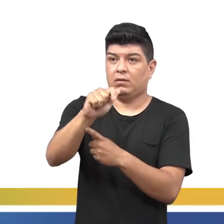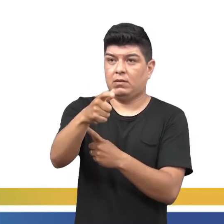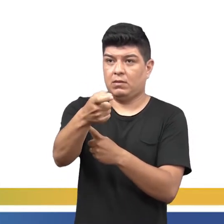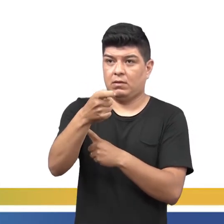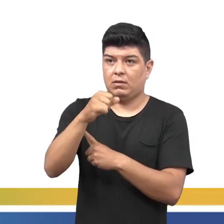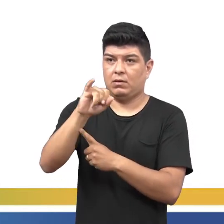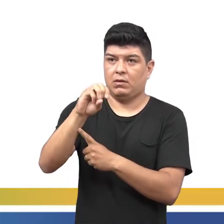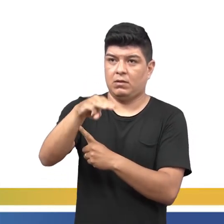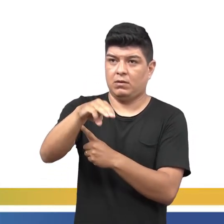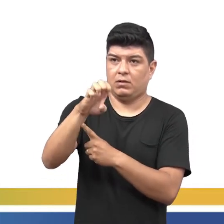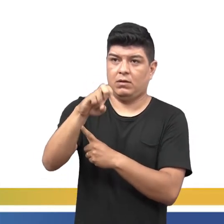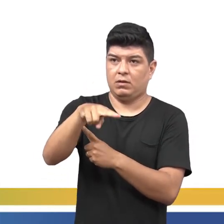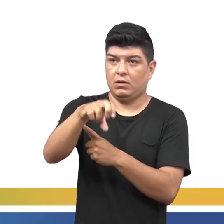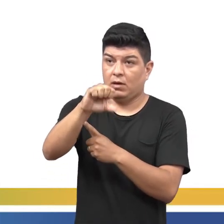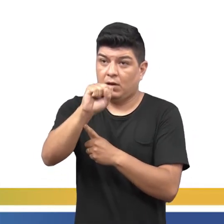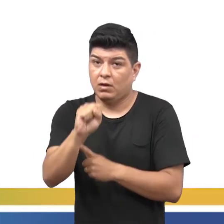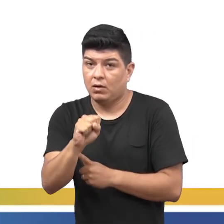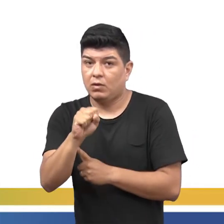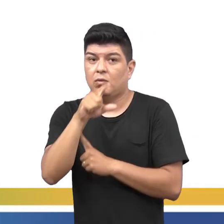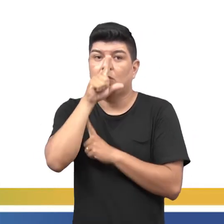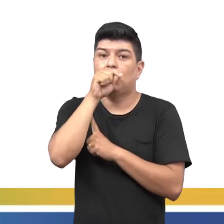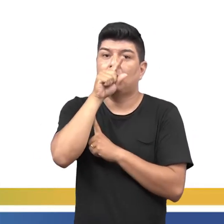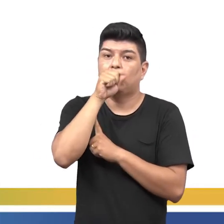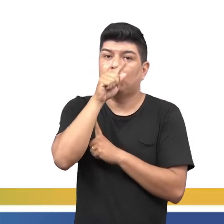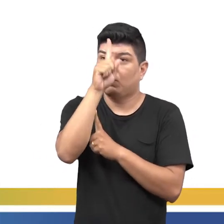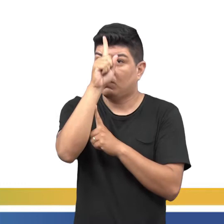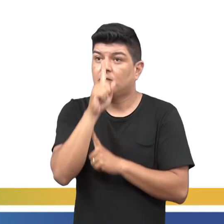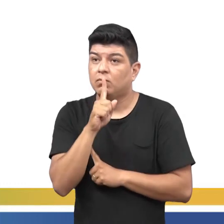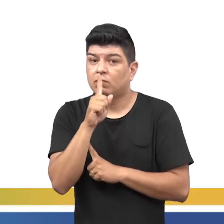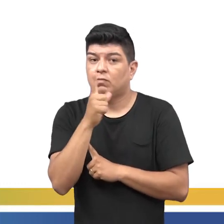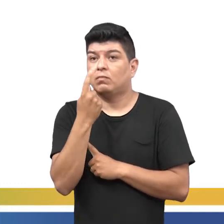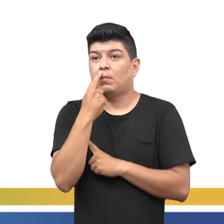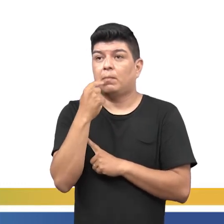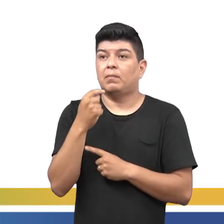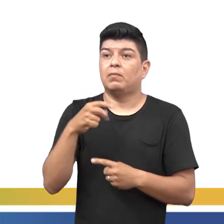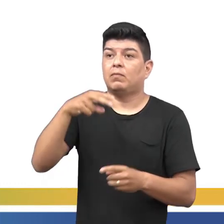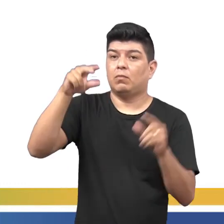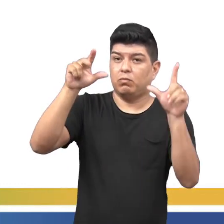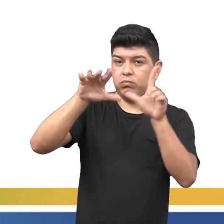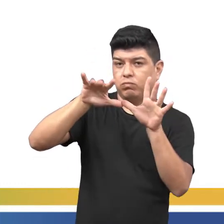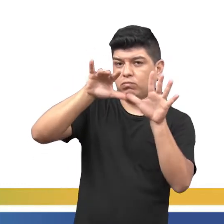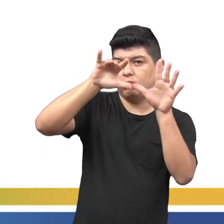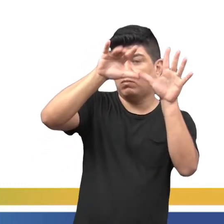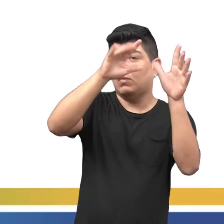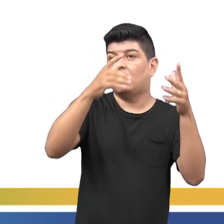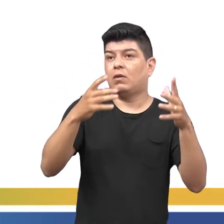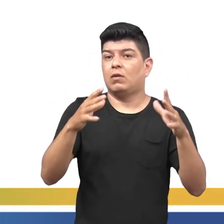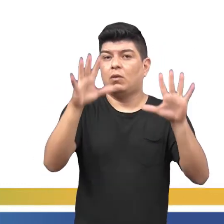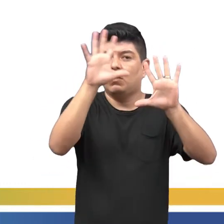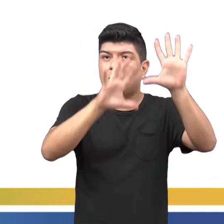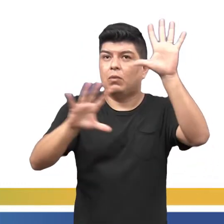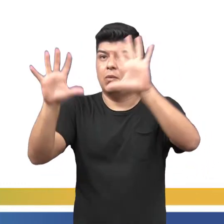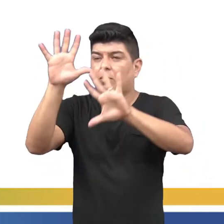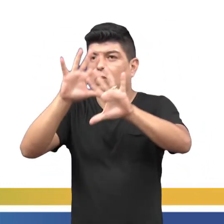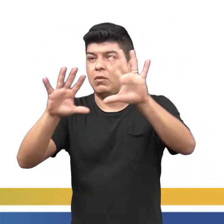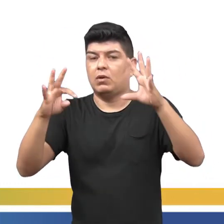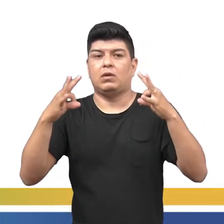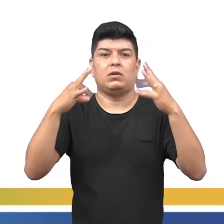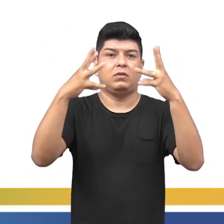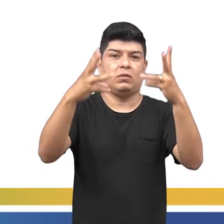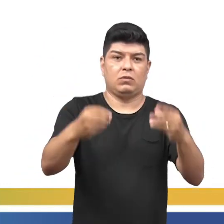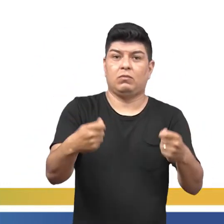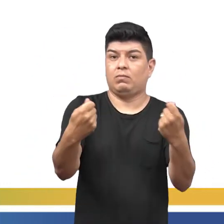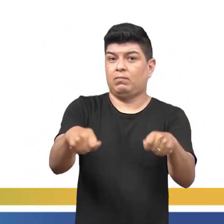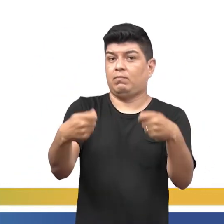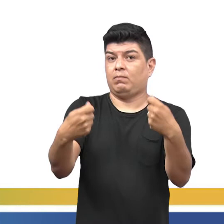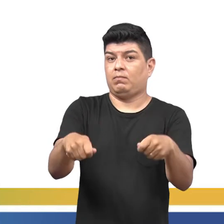o ar, porque um urubu se afoga dentro da água, mas ele se sustenta no ar. Então o ar está em todo lugar. Para Tales de Mileto, tudo